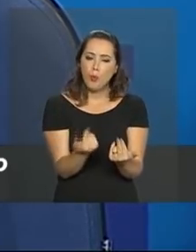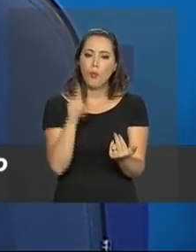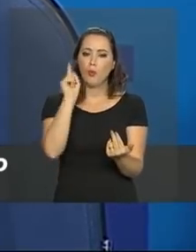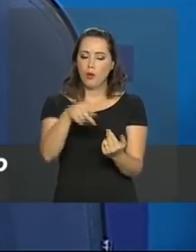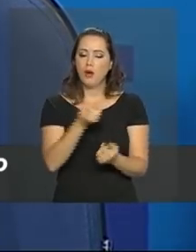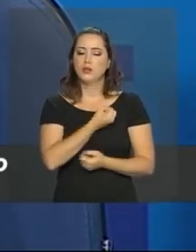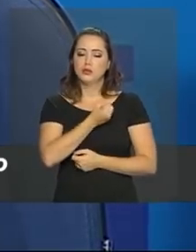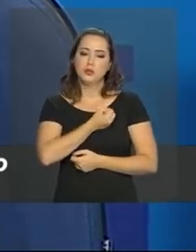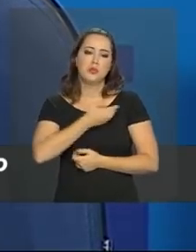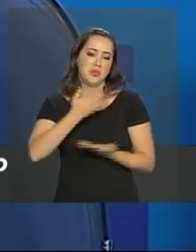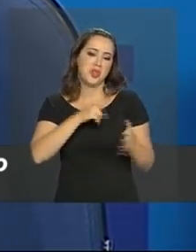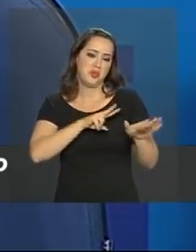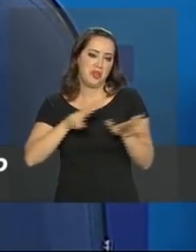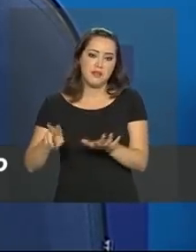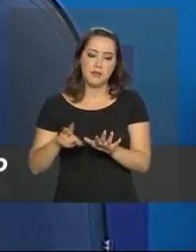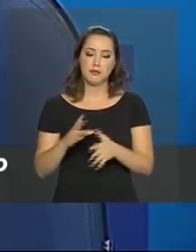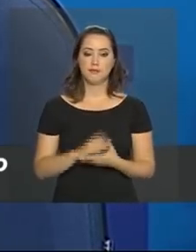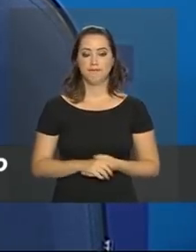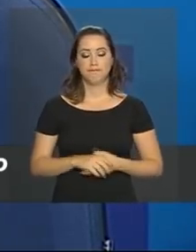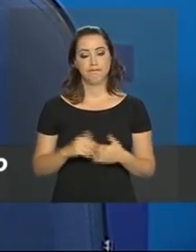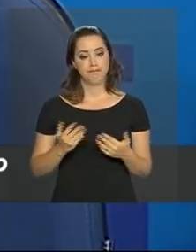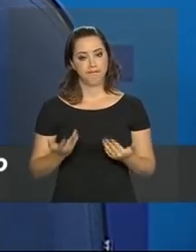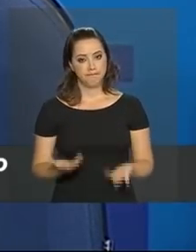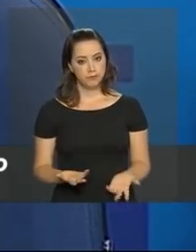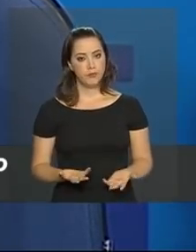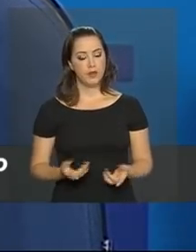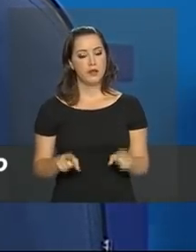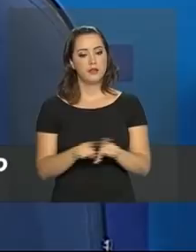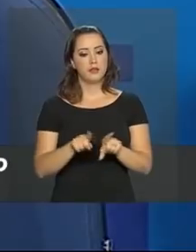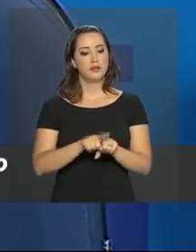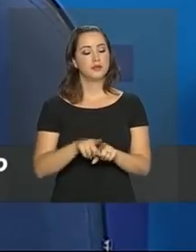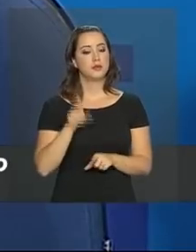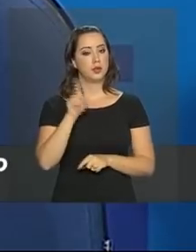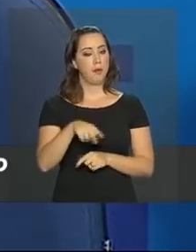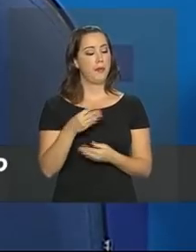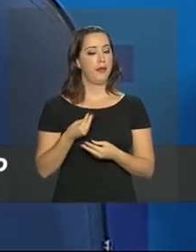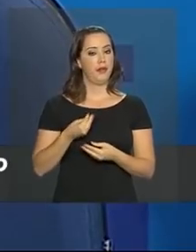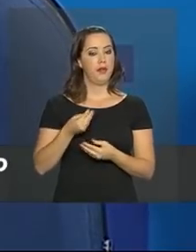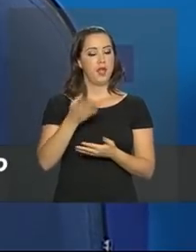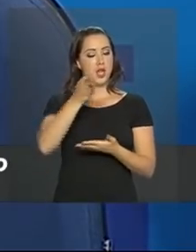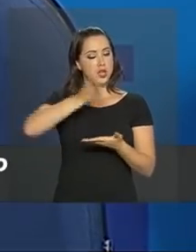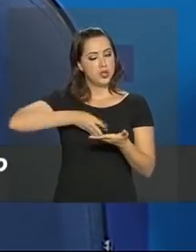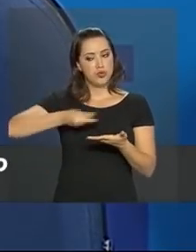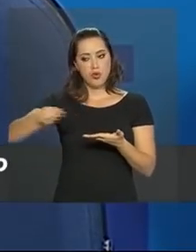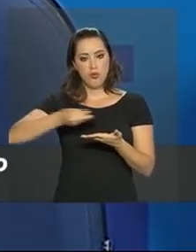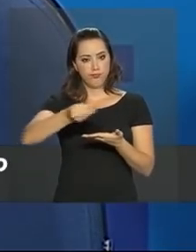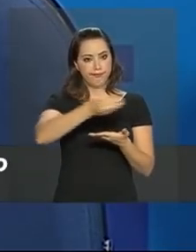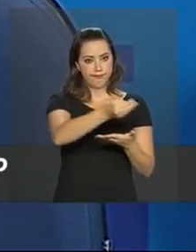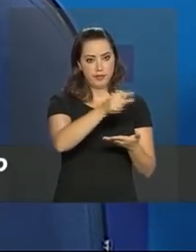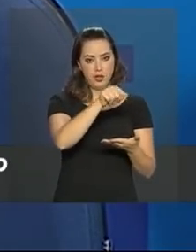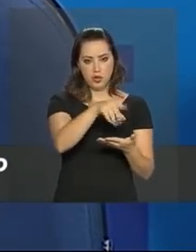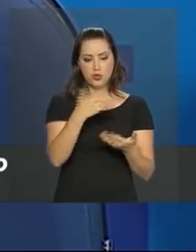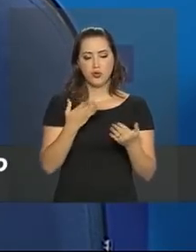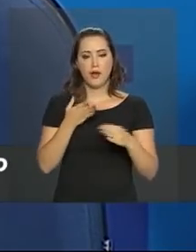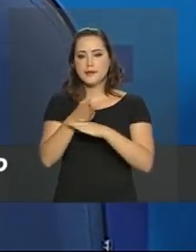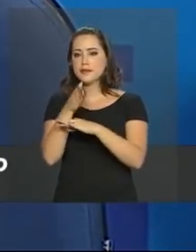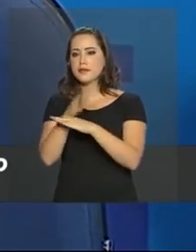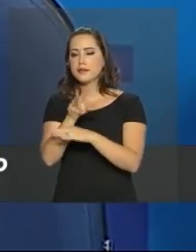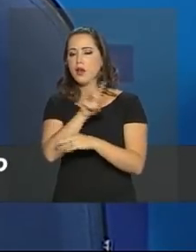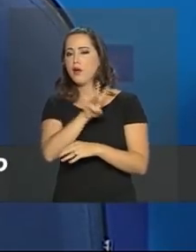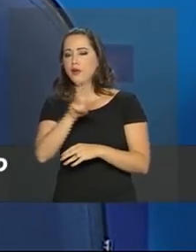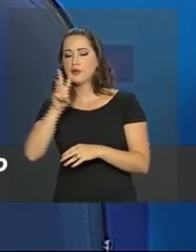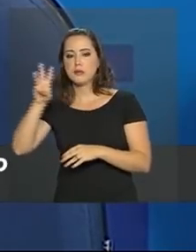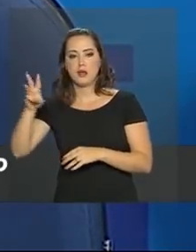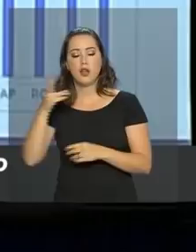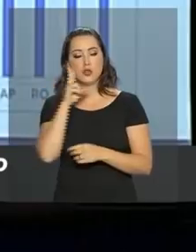número de dias regulares da semana não é e temos a então a distribuição do percentual de acesso ao cartão de